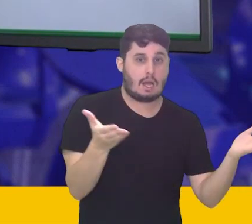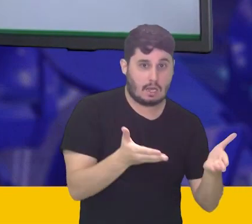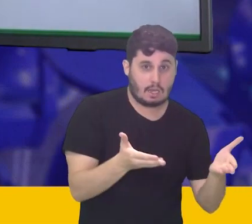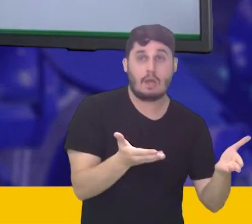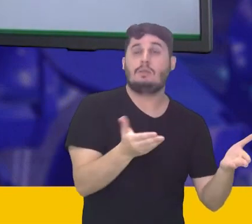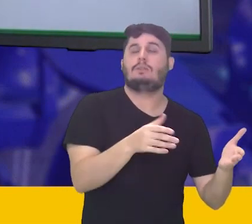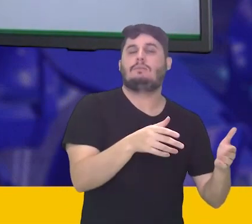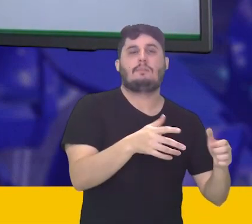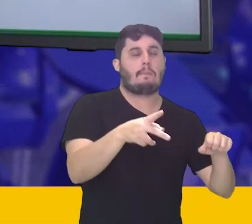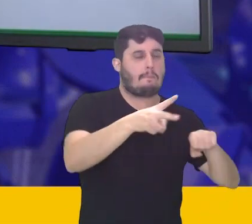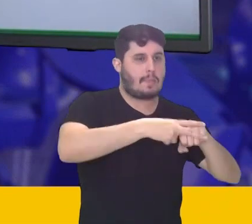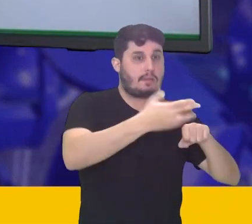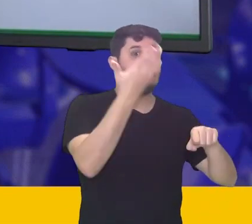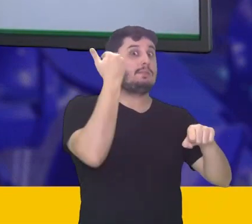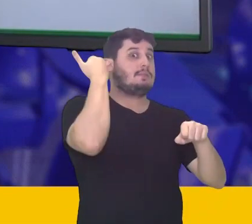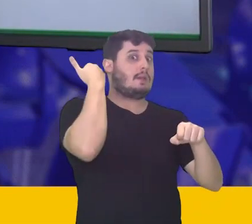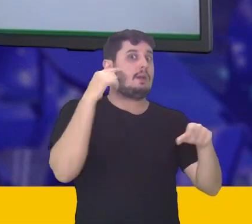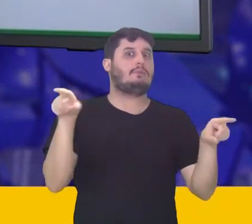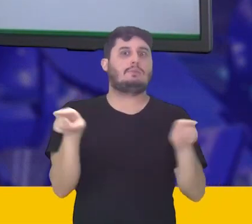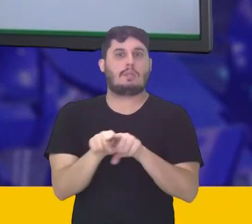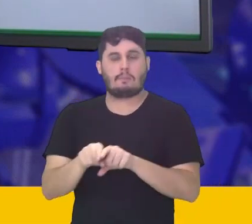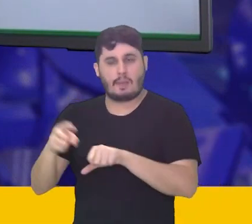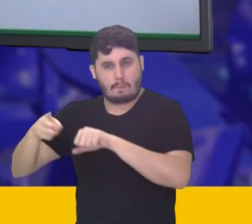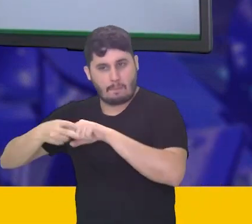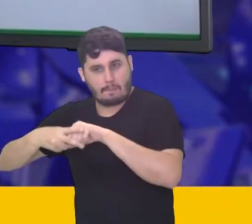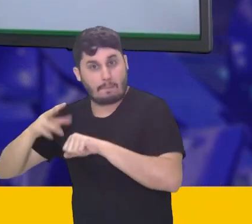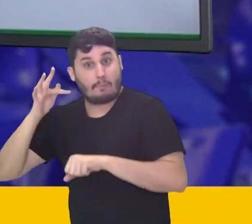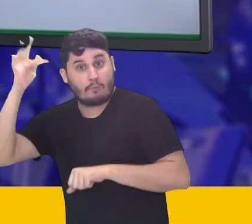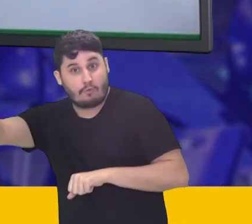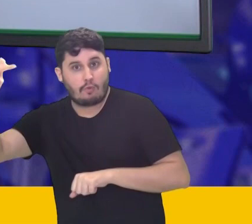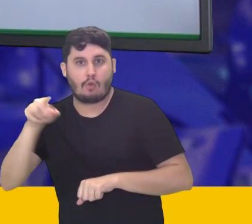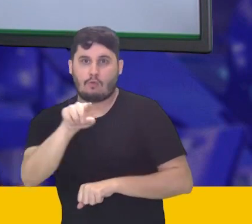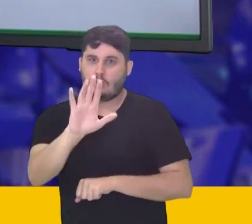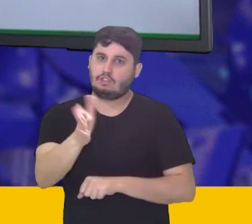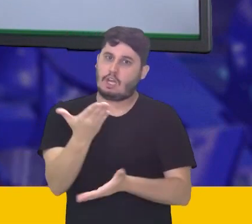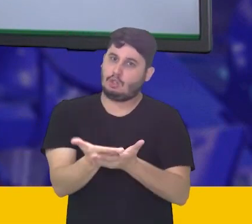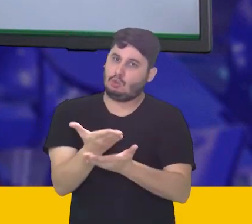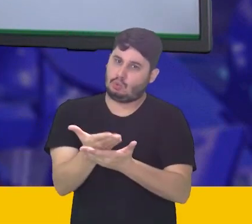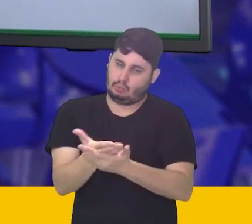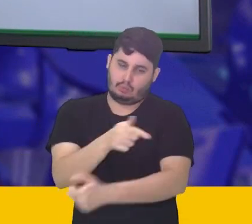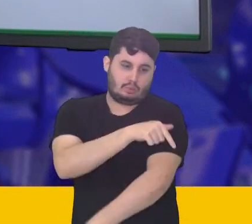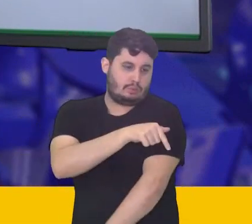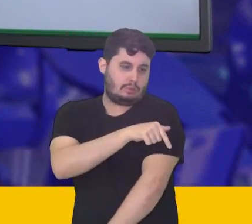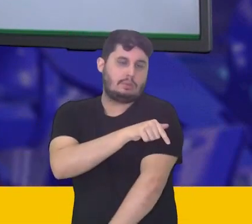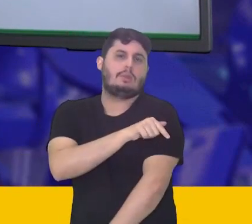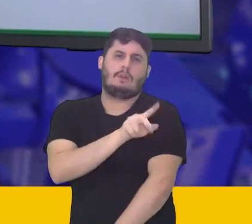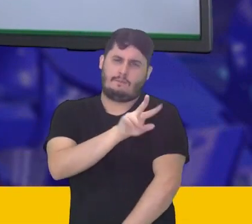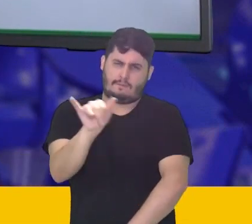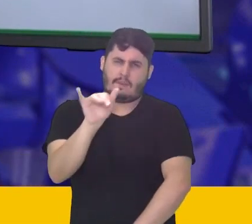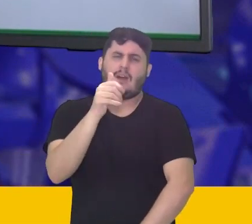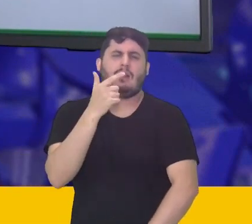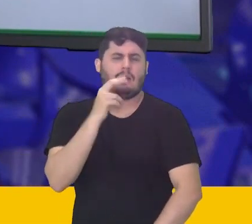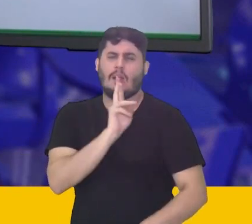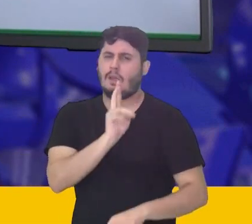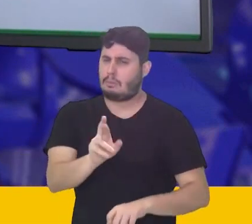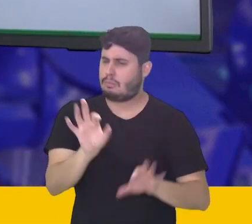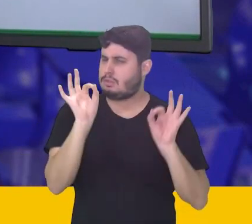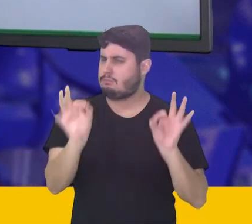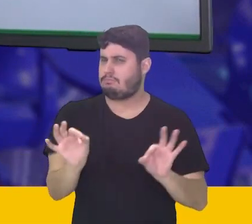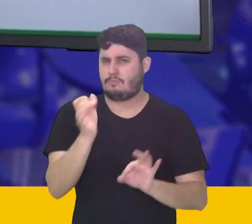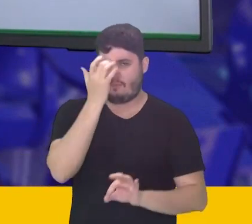certo? Sobre o passado, certo? E o futuro, você que está aí no 7º ano, então você vai tirar de letra isso